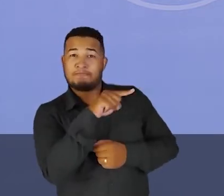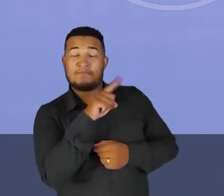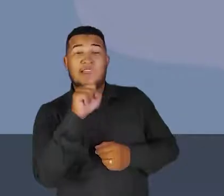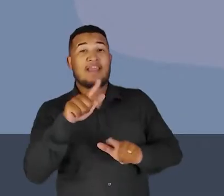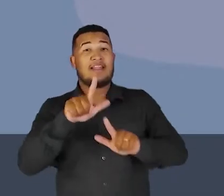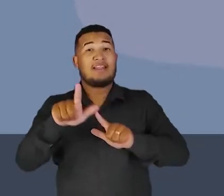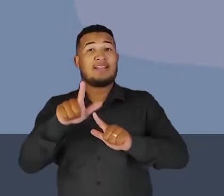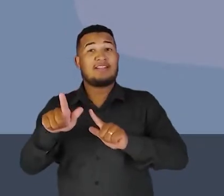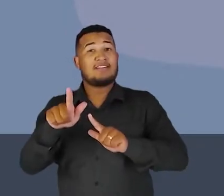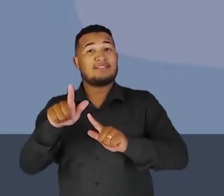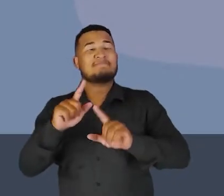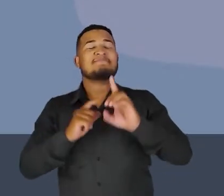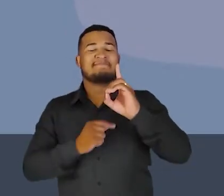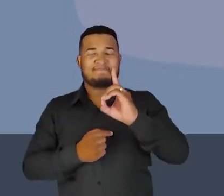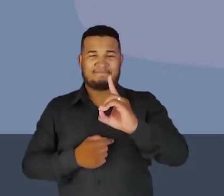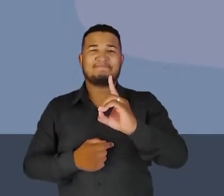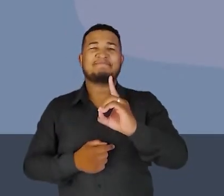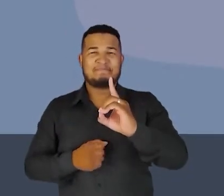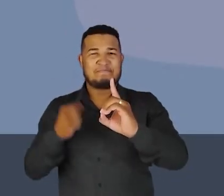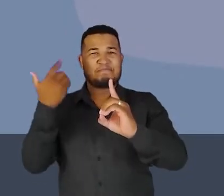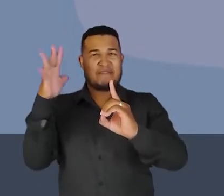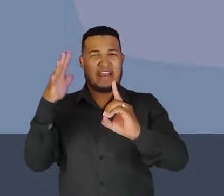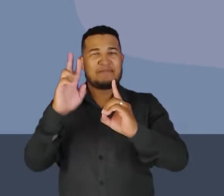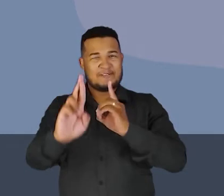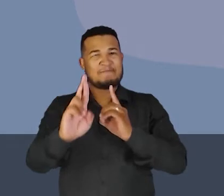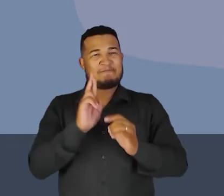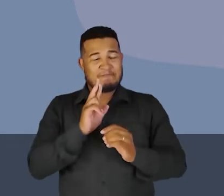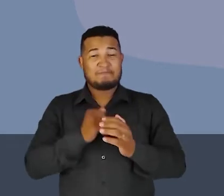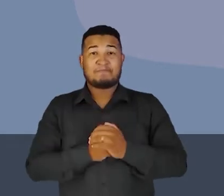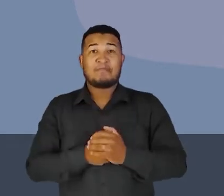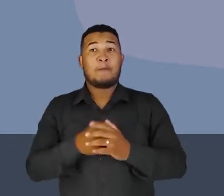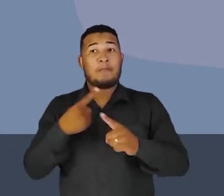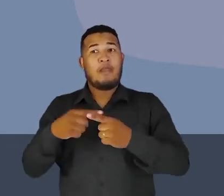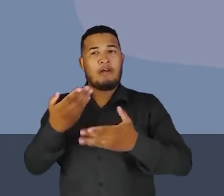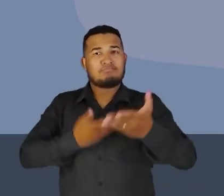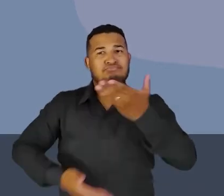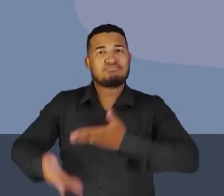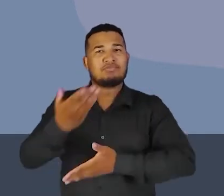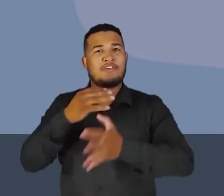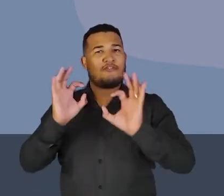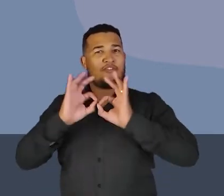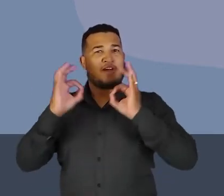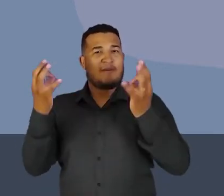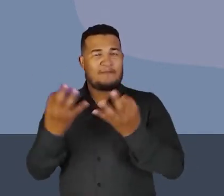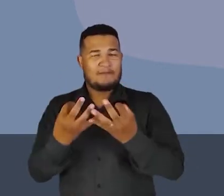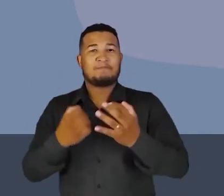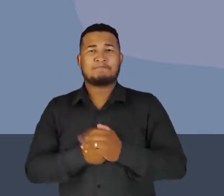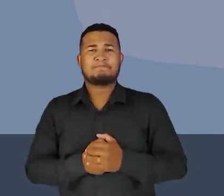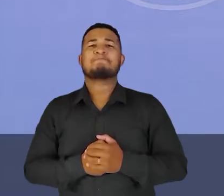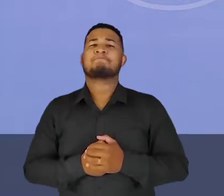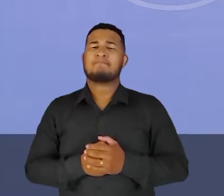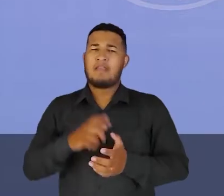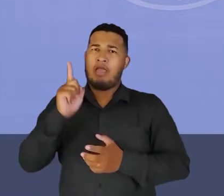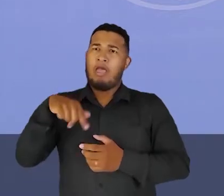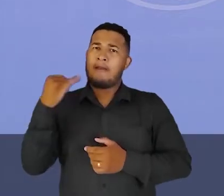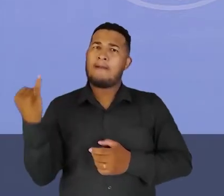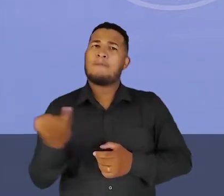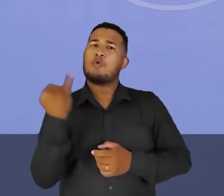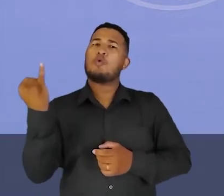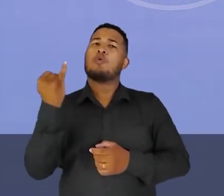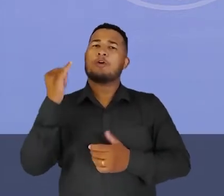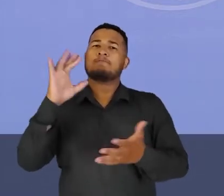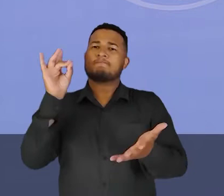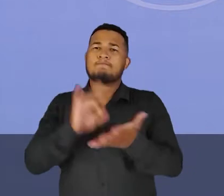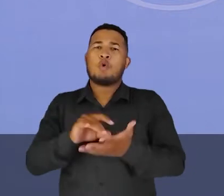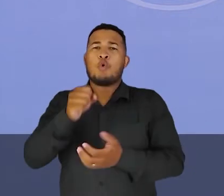a letra D. Parabéns, a convivência familiar. É muito importante